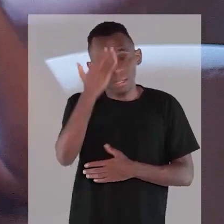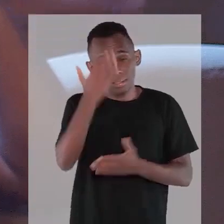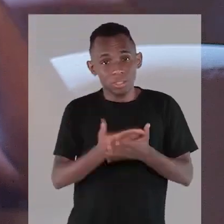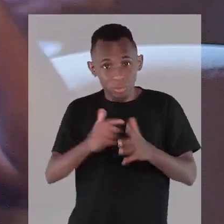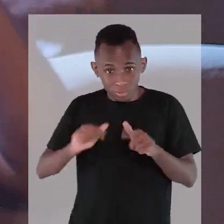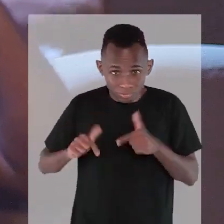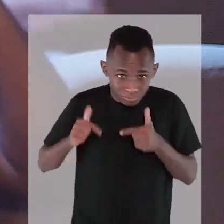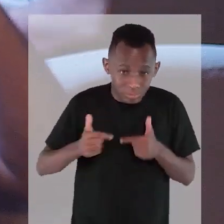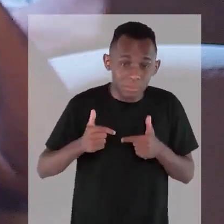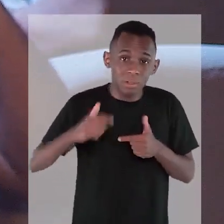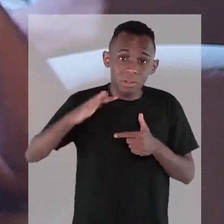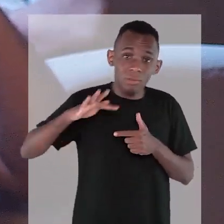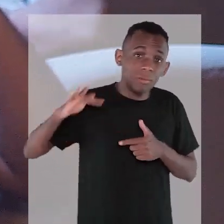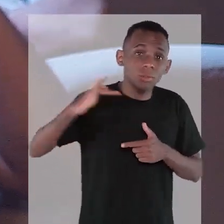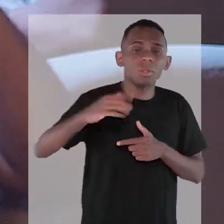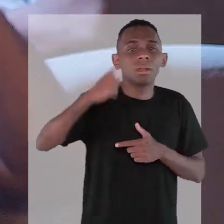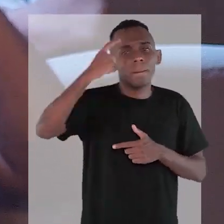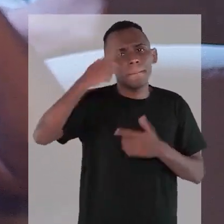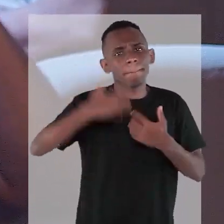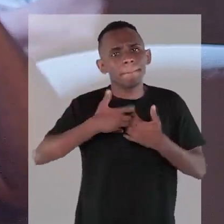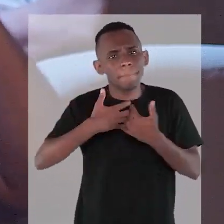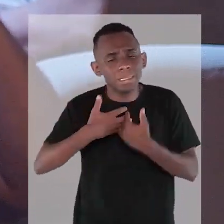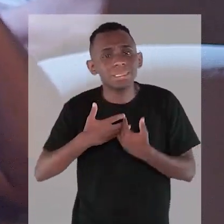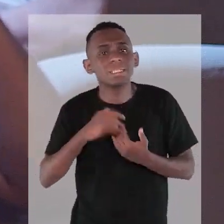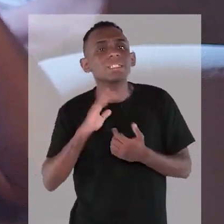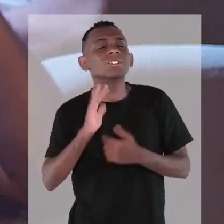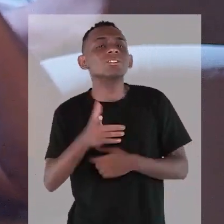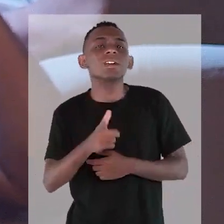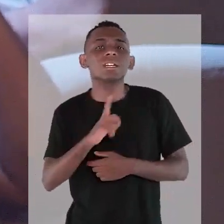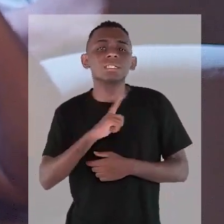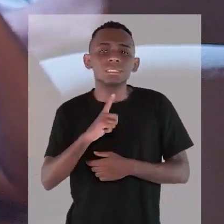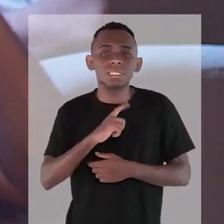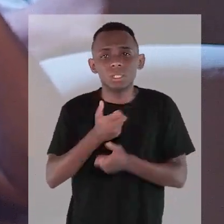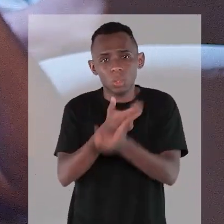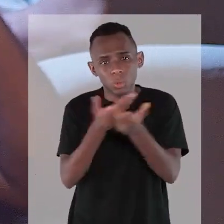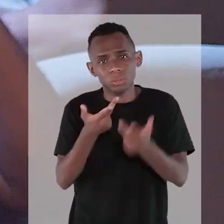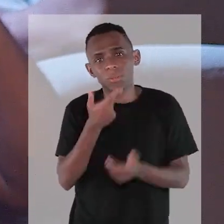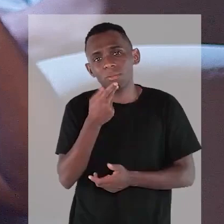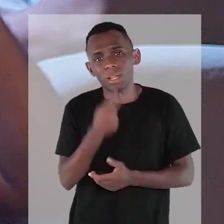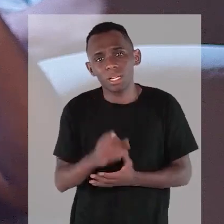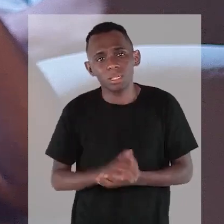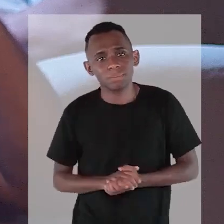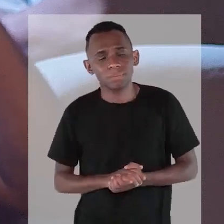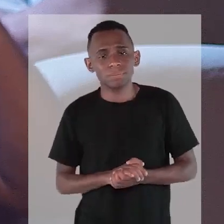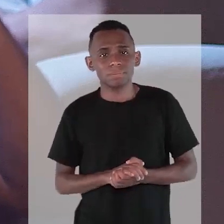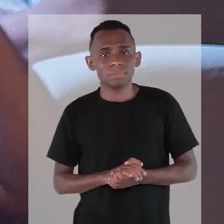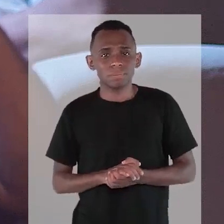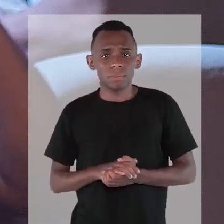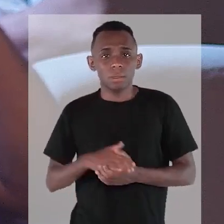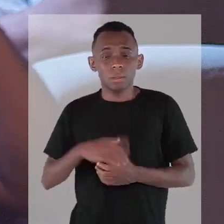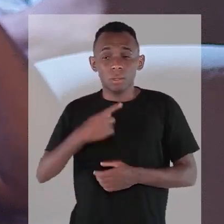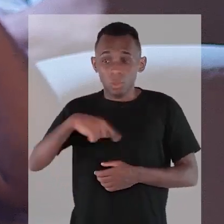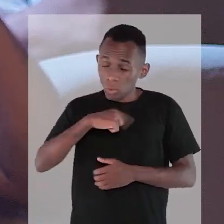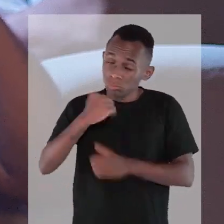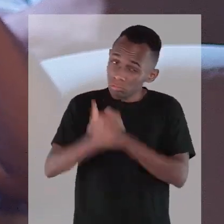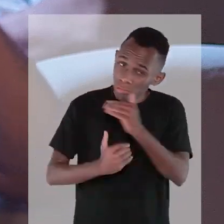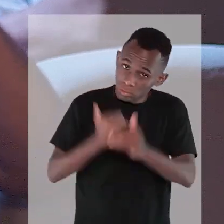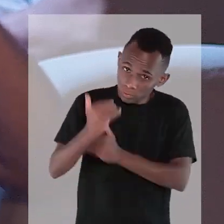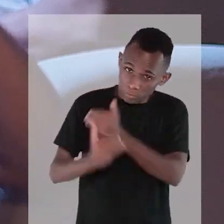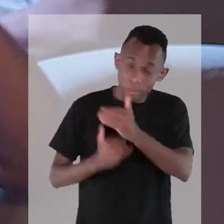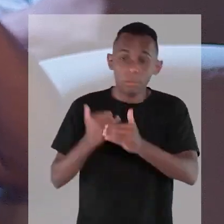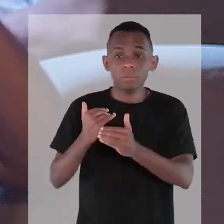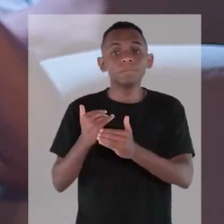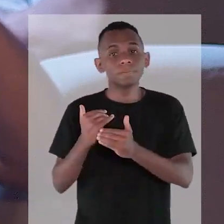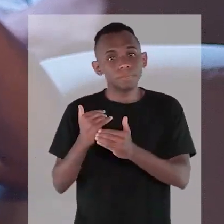assim, pensar que também já tem muita coisa falando dessa tela afetando mesmo o nosso neurodesenvolvimento. E